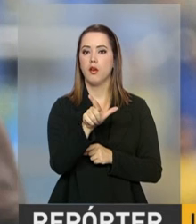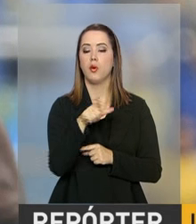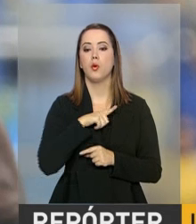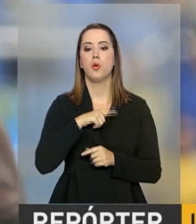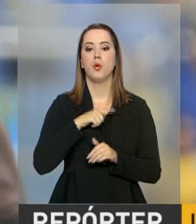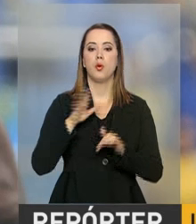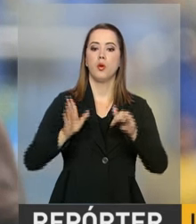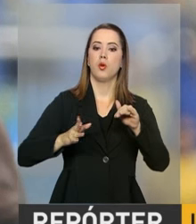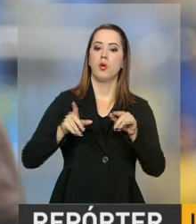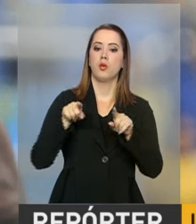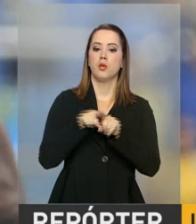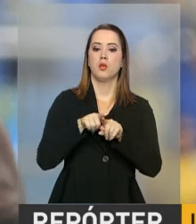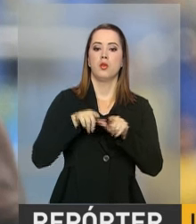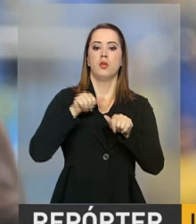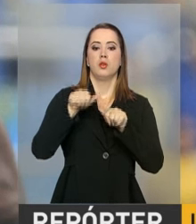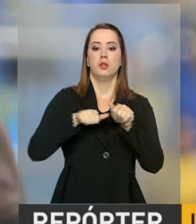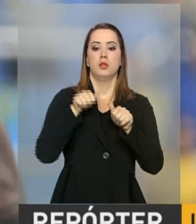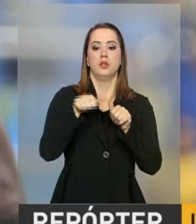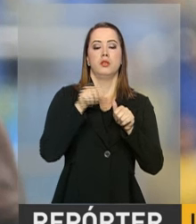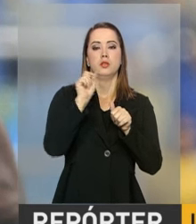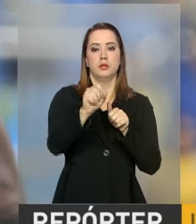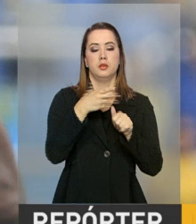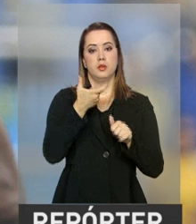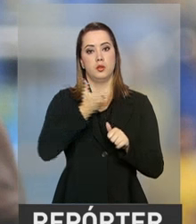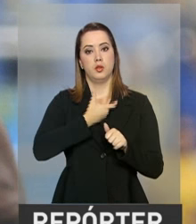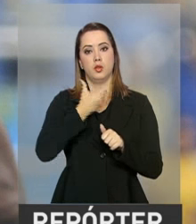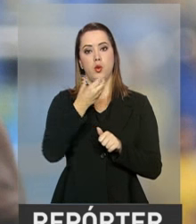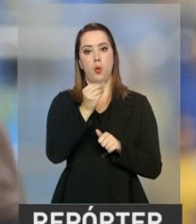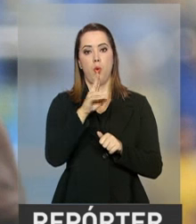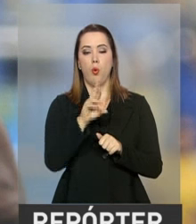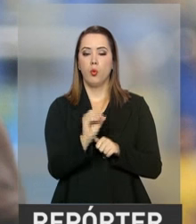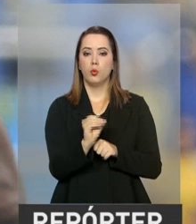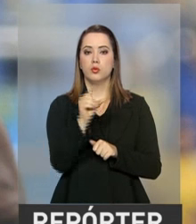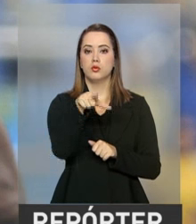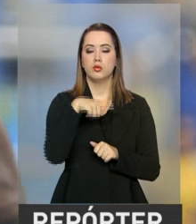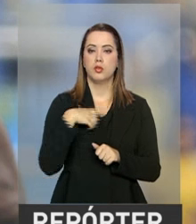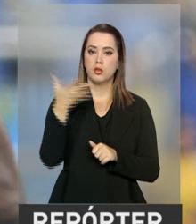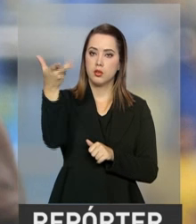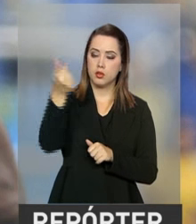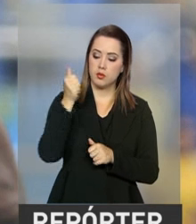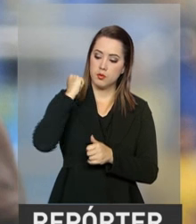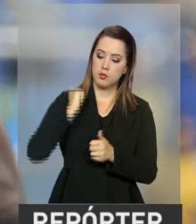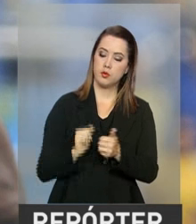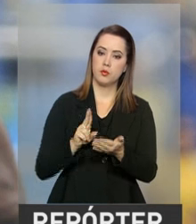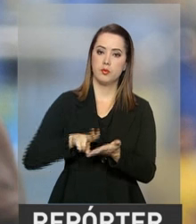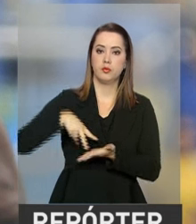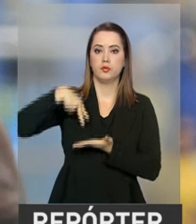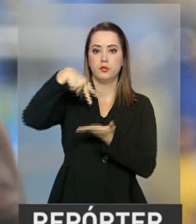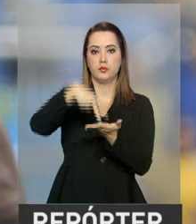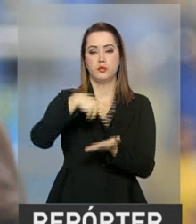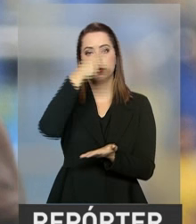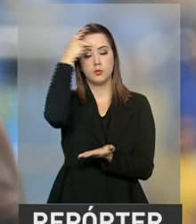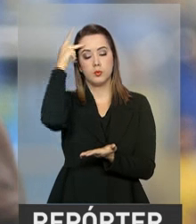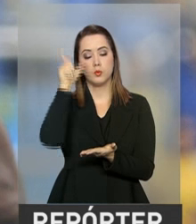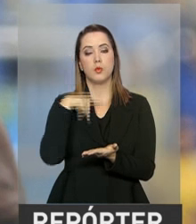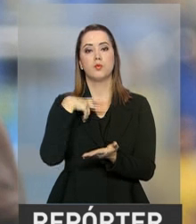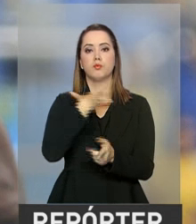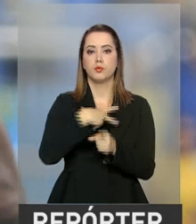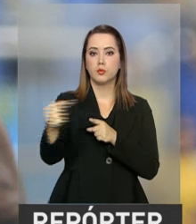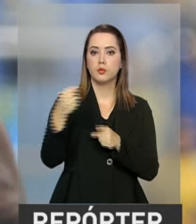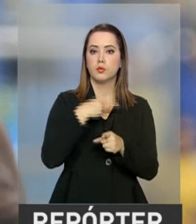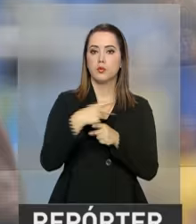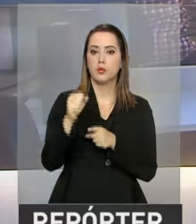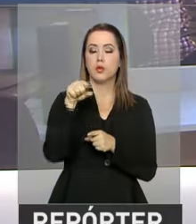rasos. Daniel conta com o Bolsa Pódio do Ministério do Esporte, um benefício pago a atletas bem ranqueados com condições de vencer